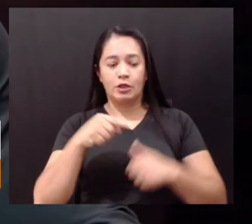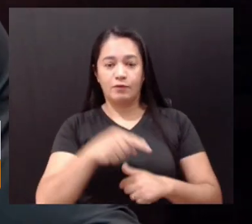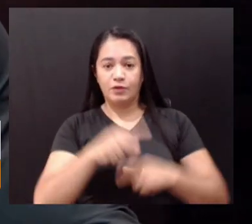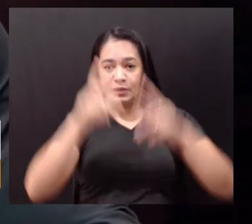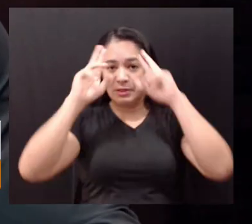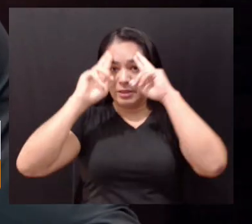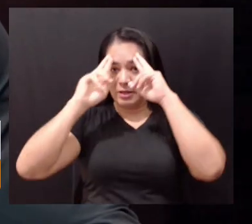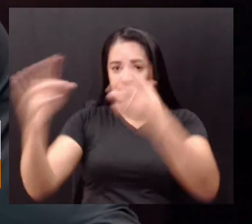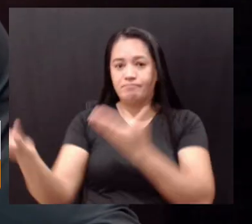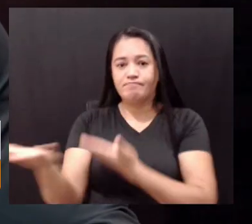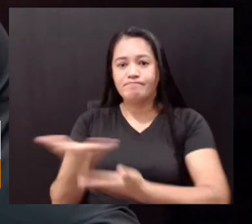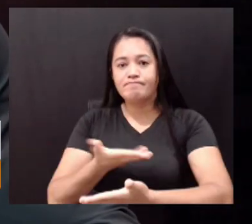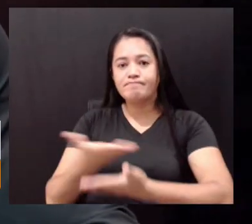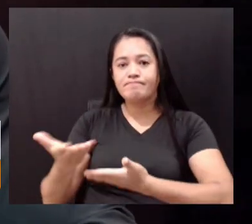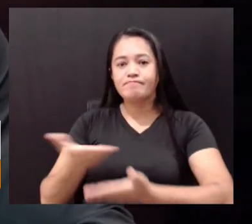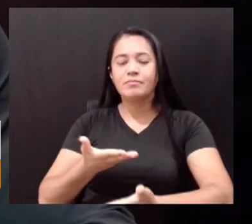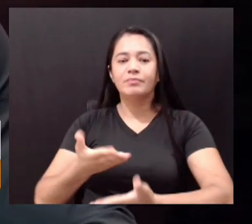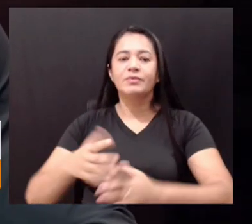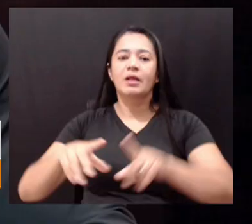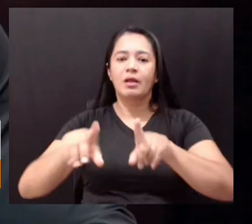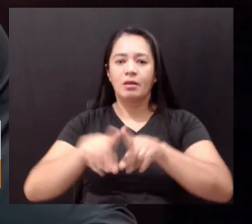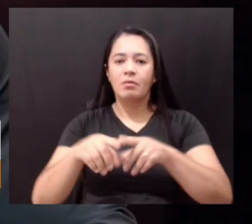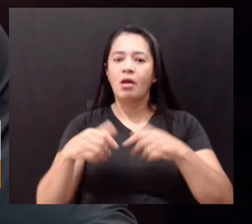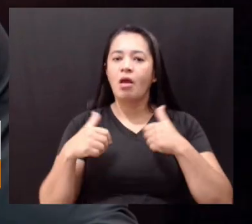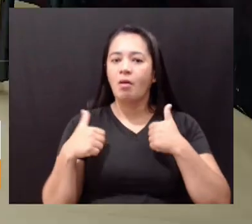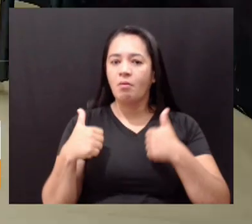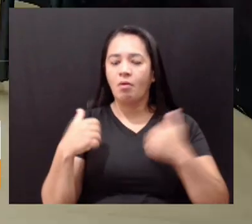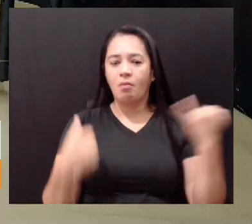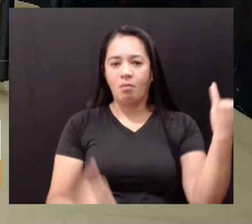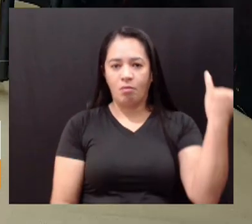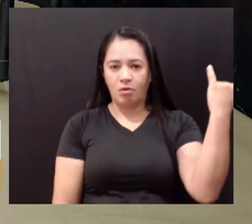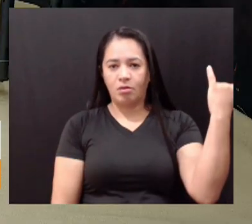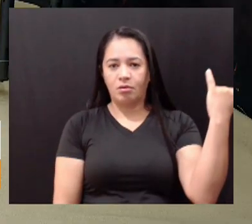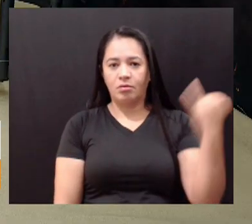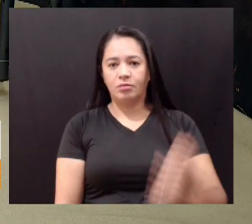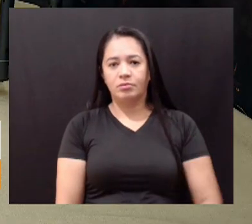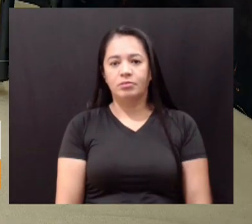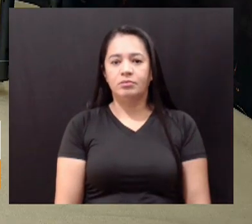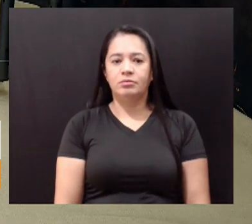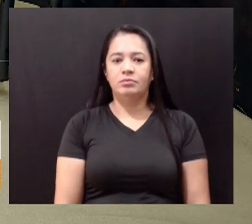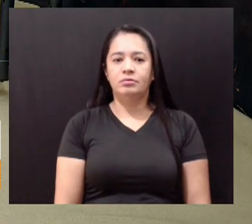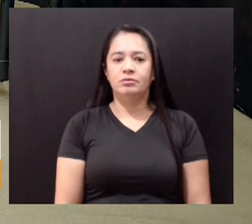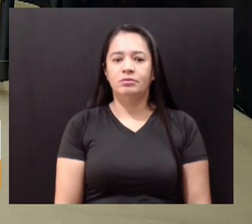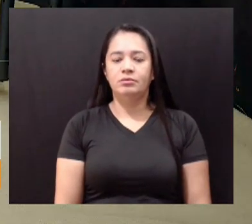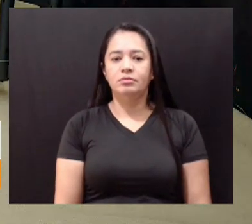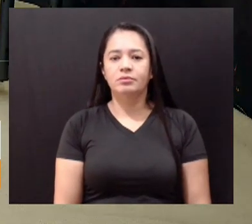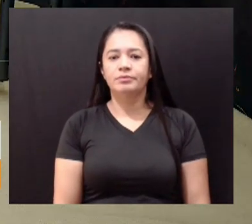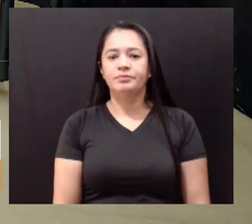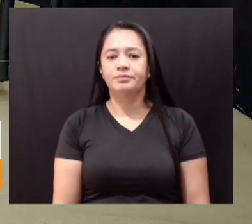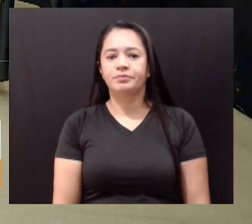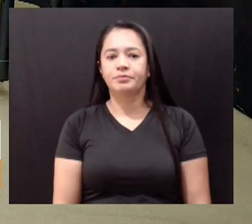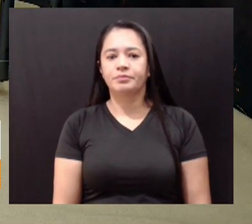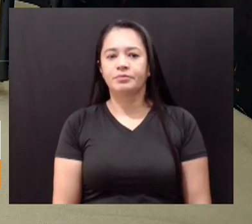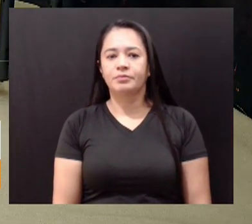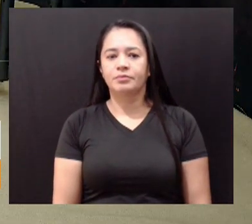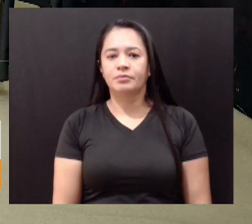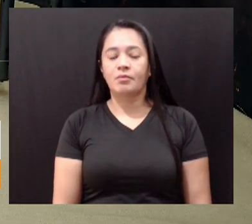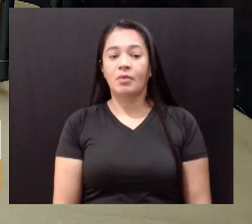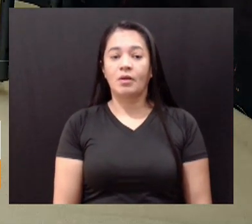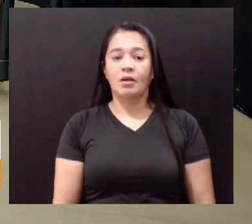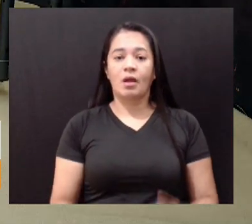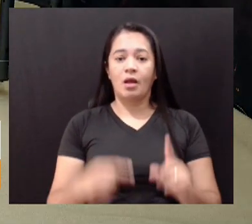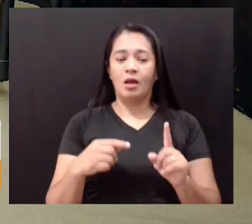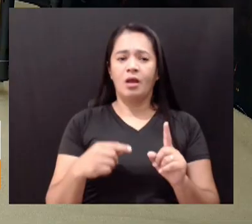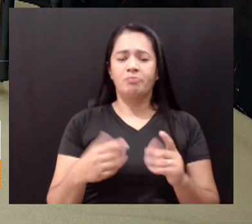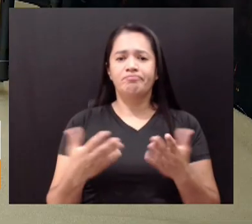Então, acho que isso também é bastante importante nesse sentido. Muito bem, André. Agora, Marina, se a gente parar para